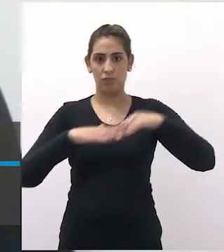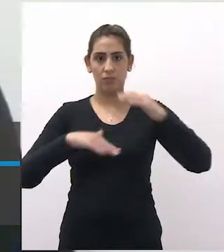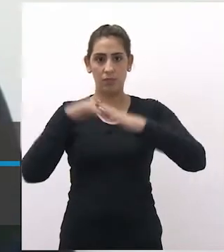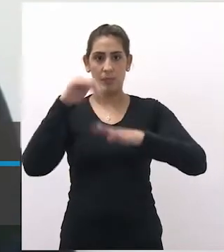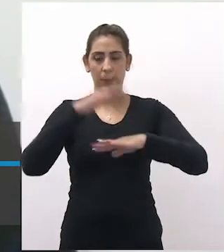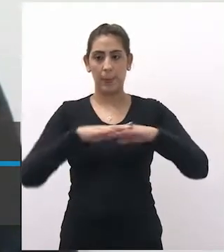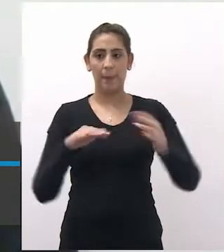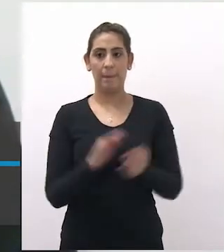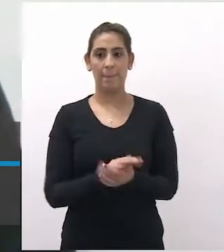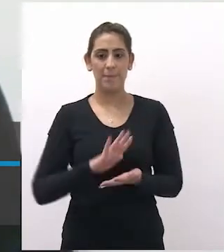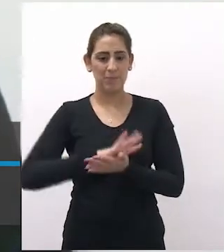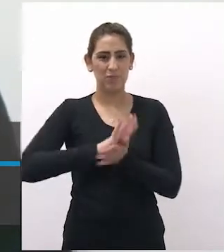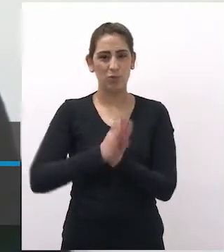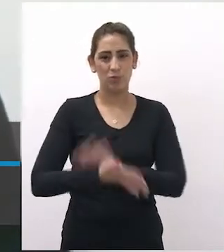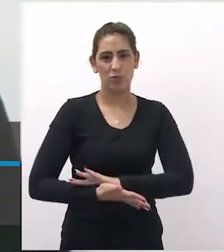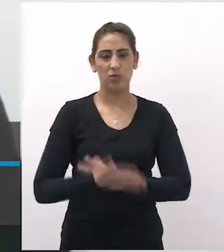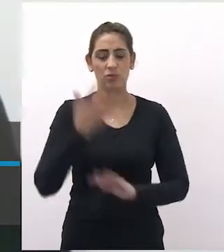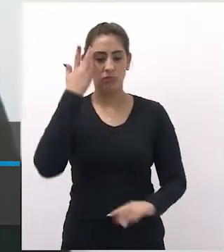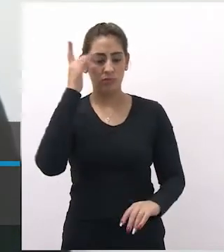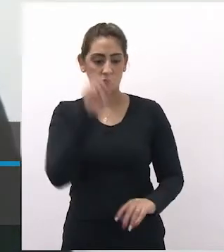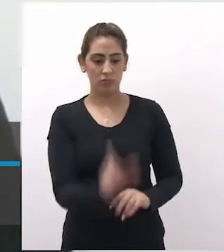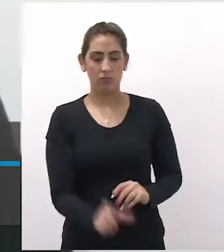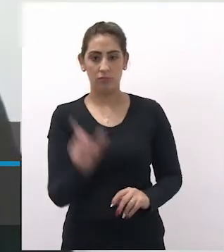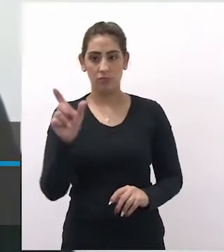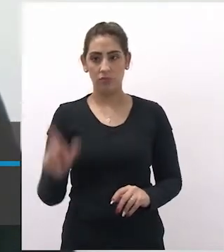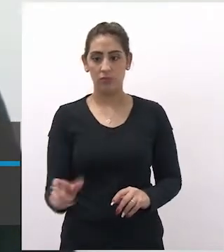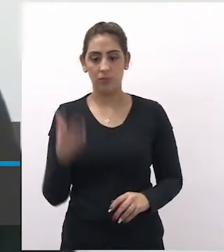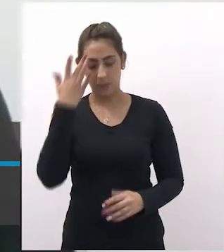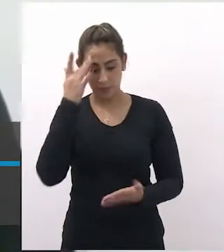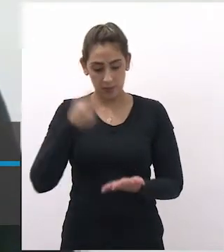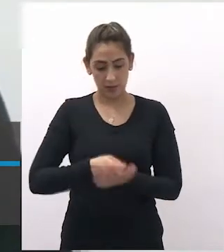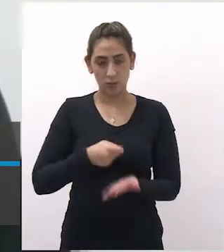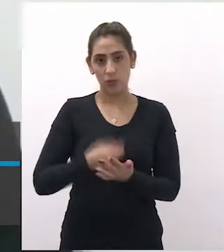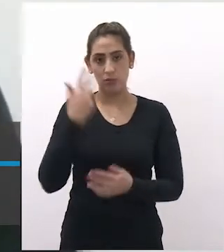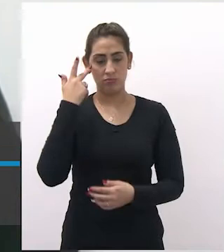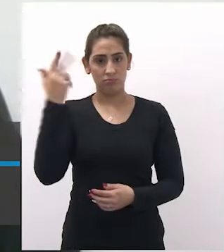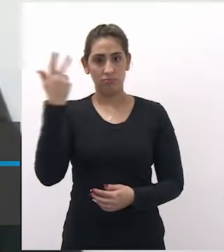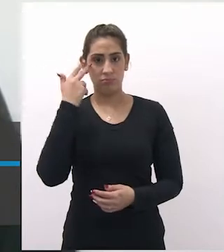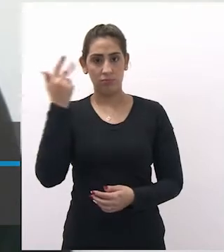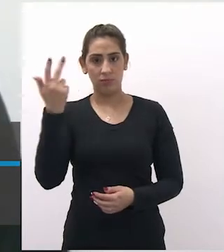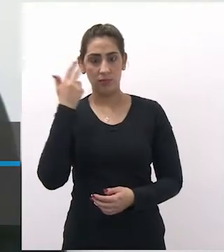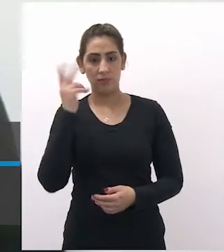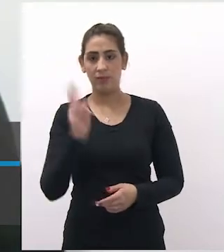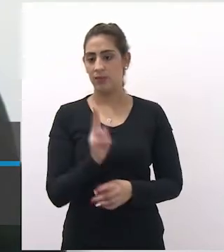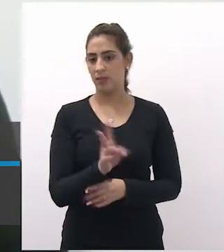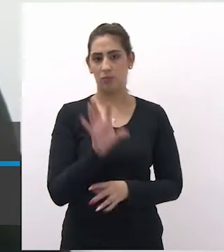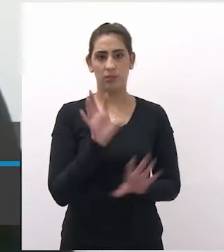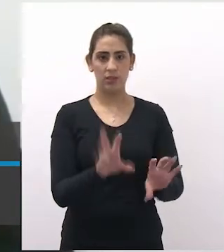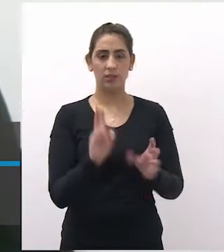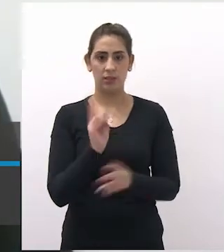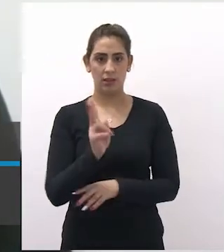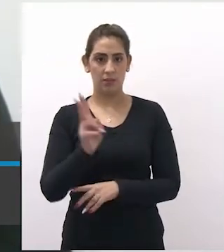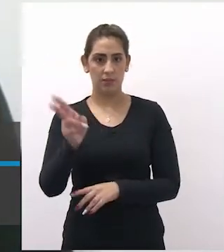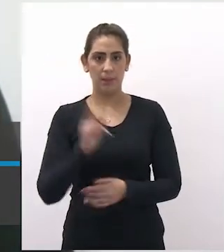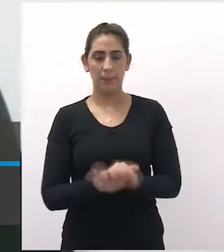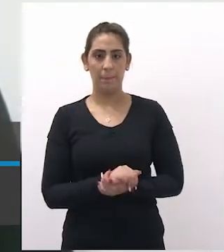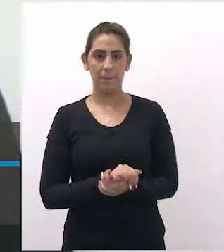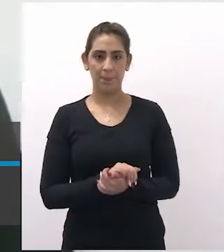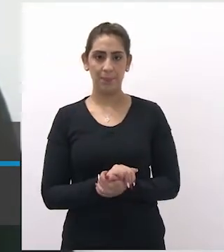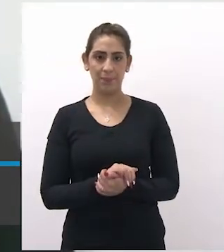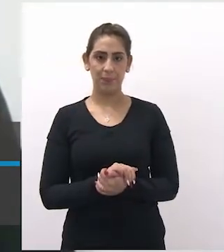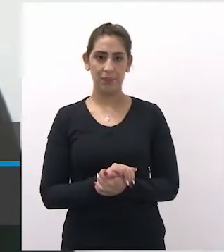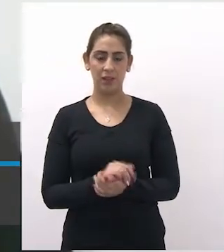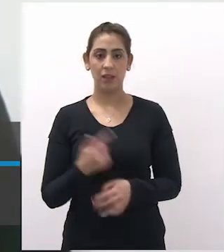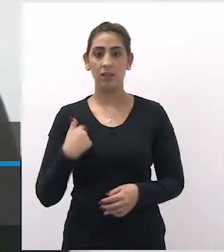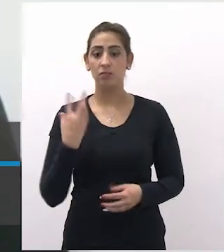desconstrução de conceitos naturalizados, desconstrução de atitudes naturalizadas, porque sempre foi assim, porque historicamente foi assim, né?